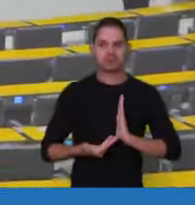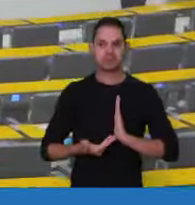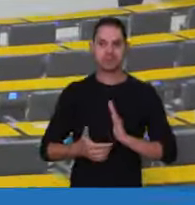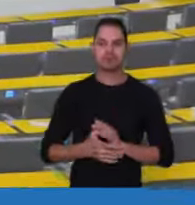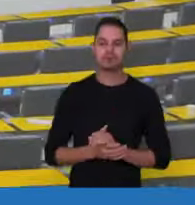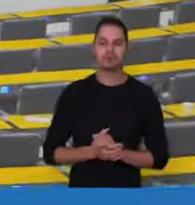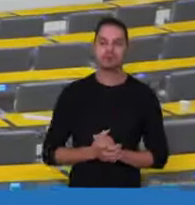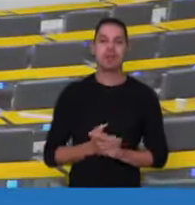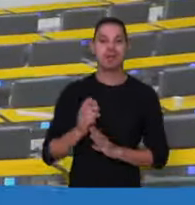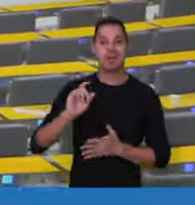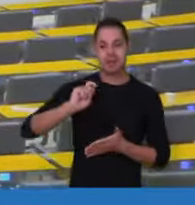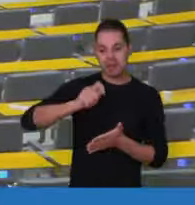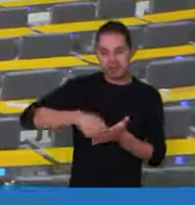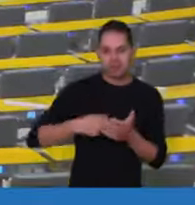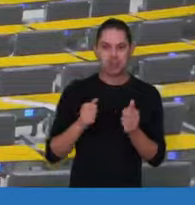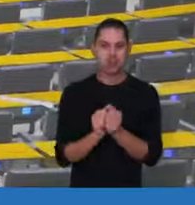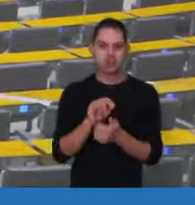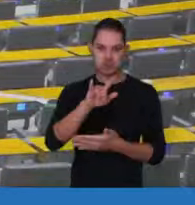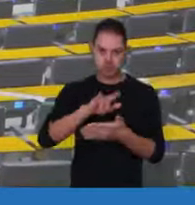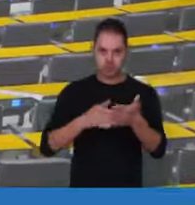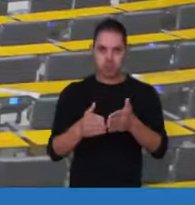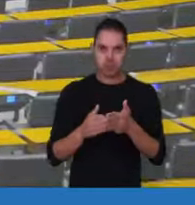que assinaram o requerimento.